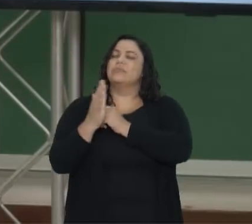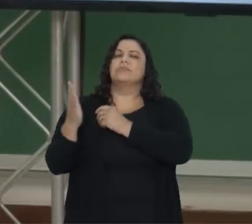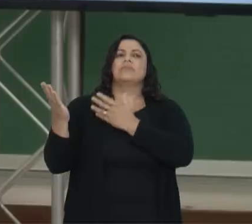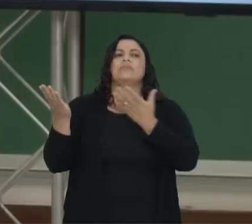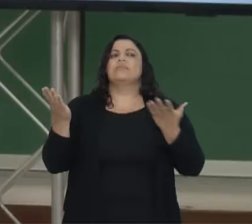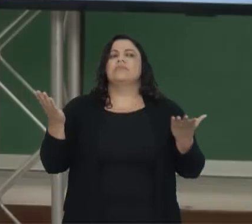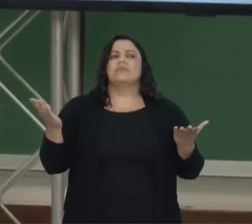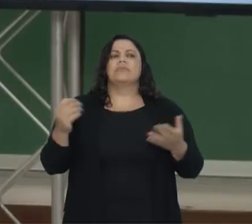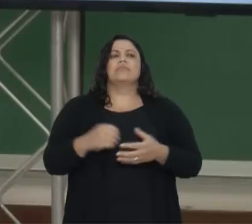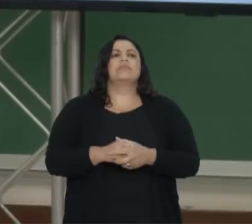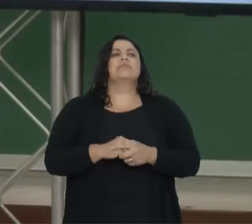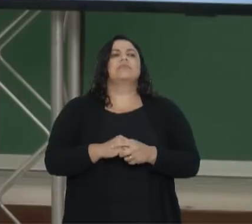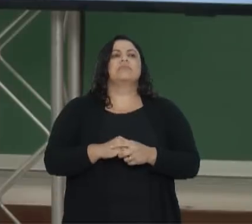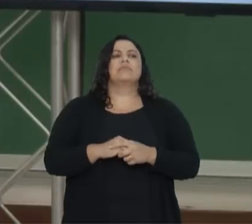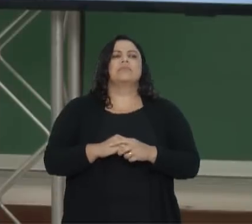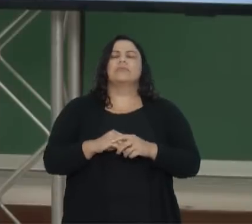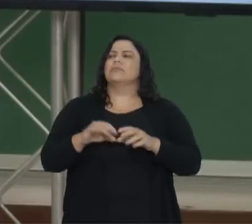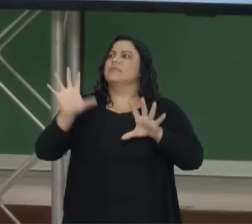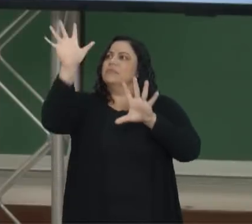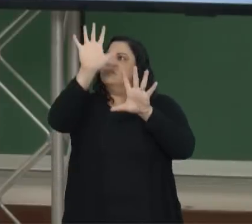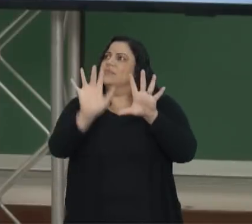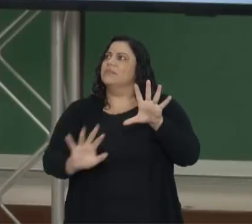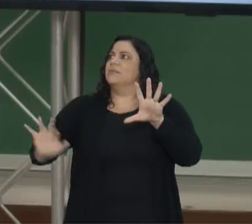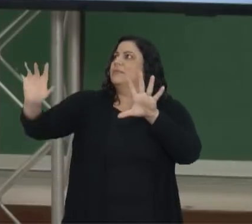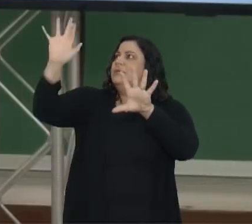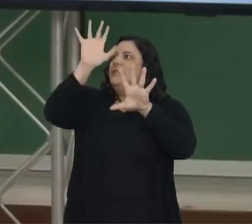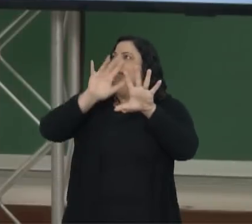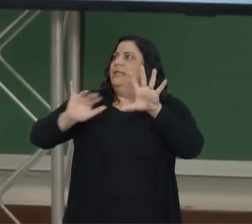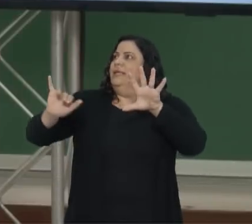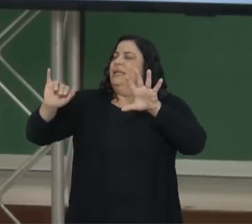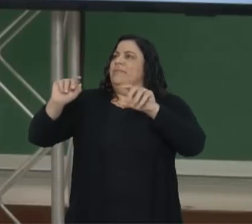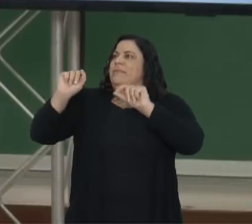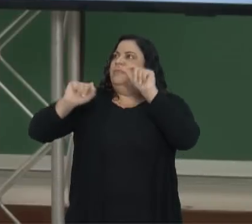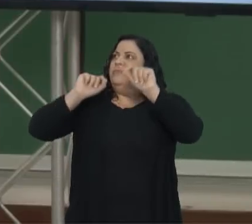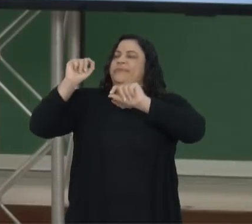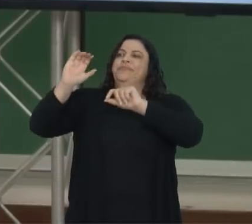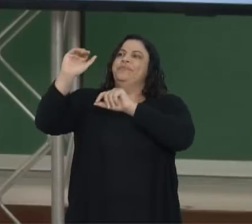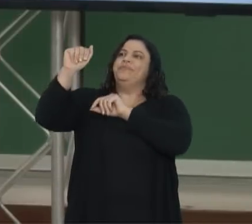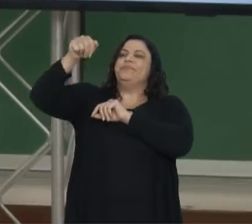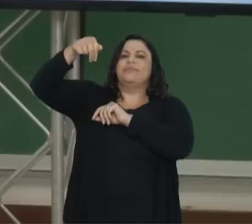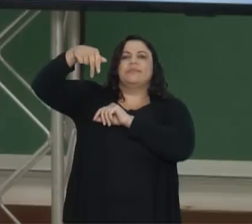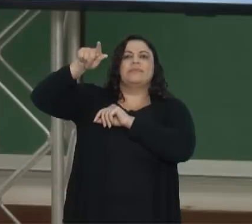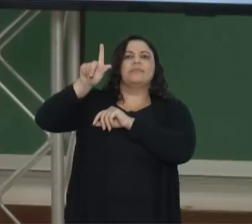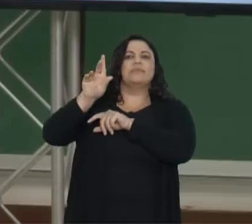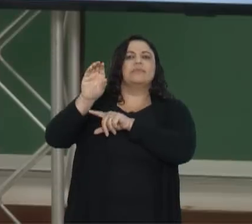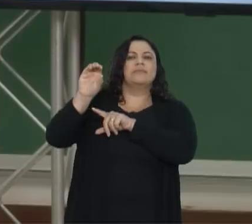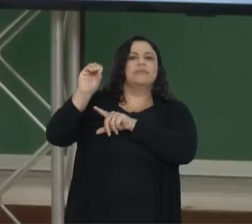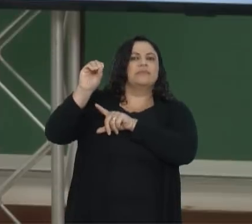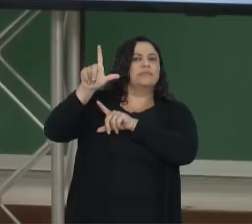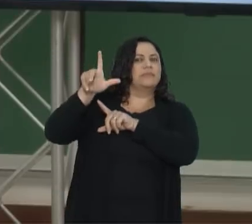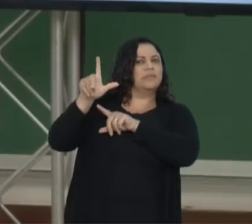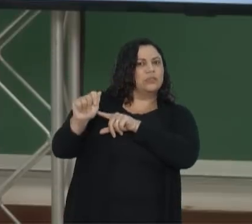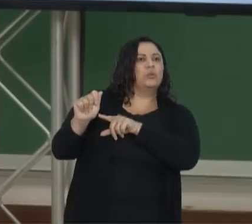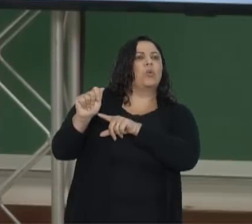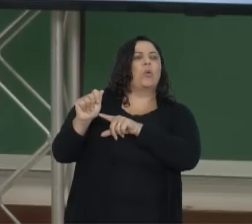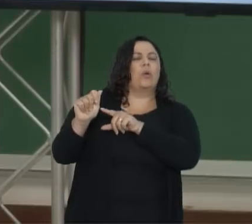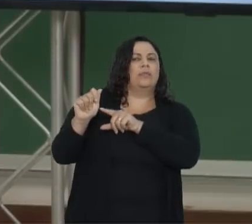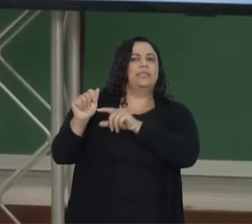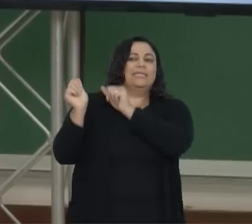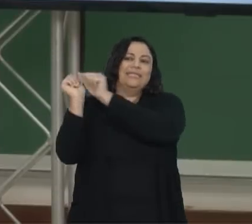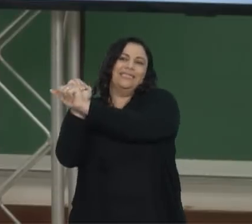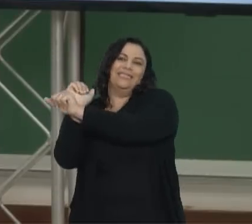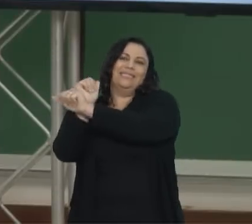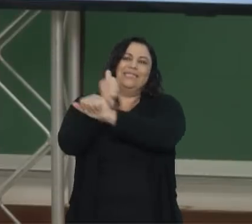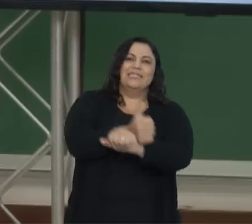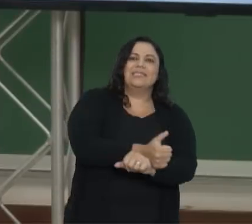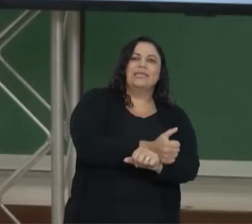da região aqui, que a gente falou, centro-ocidental, aqui está Angola, então vieram escravos, foram trazidos escravos para o